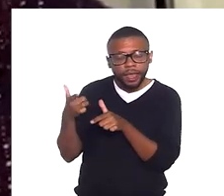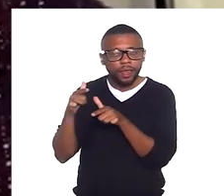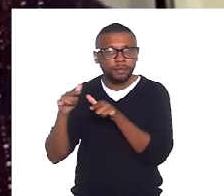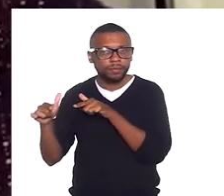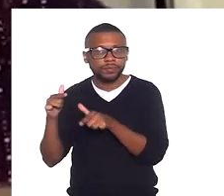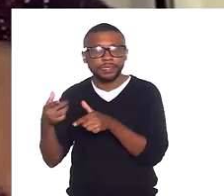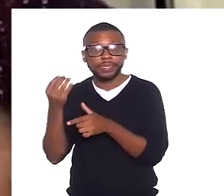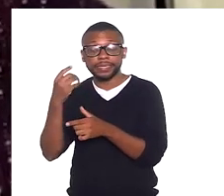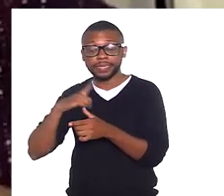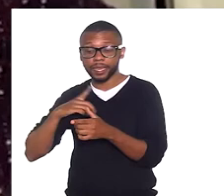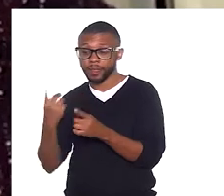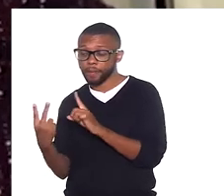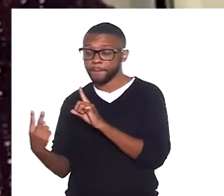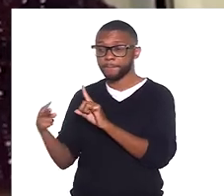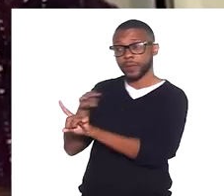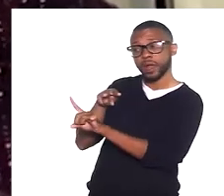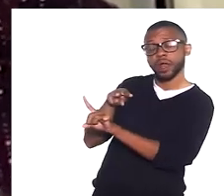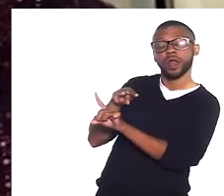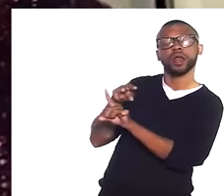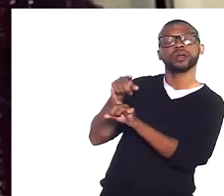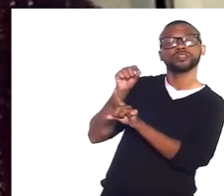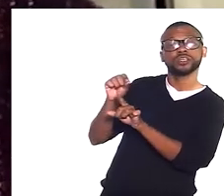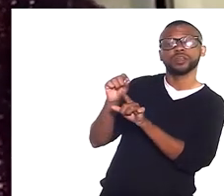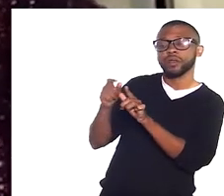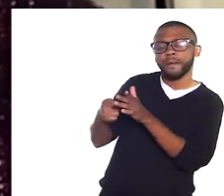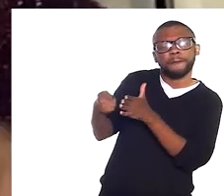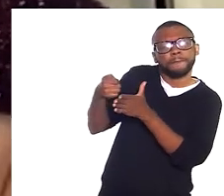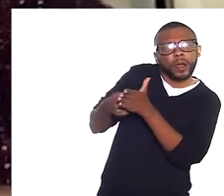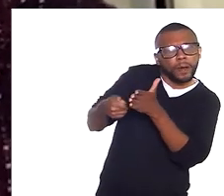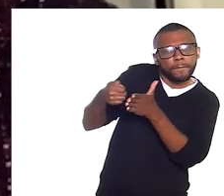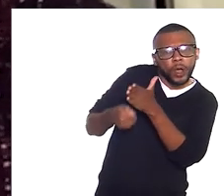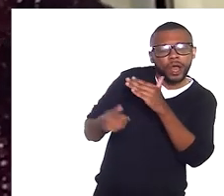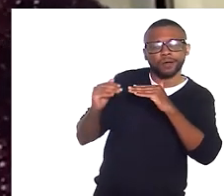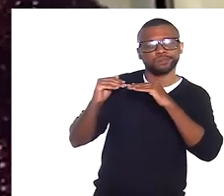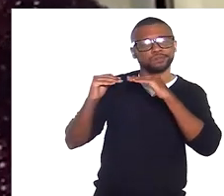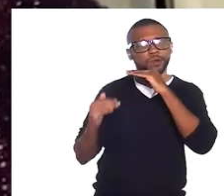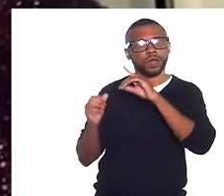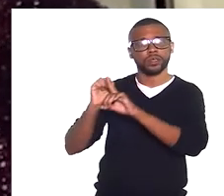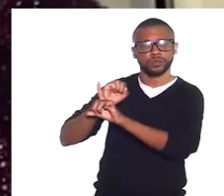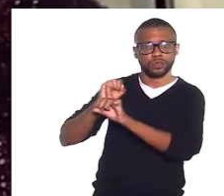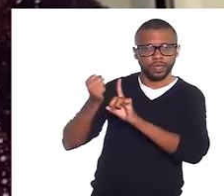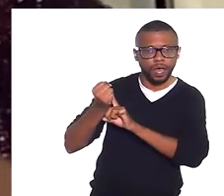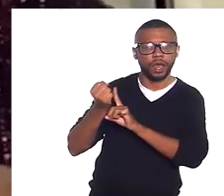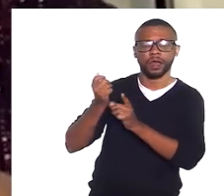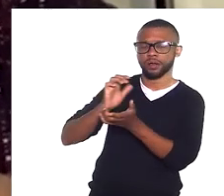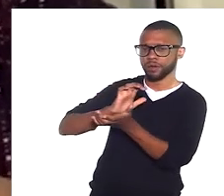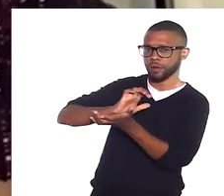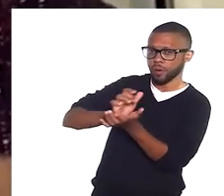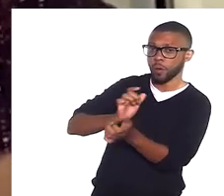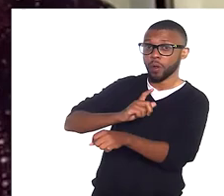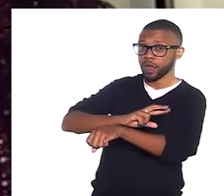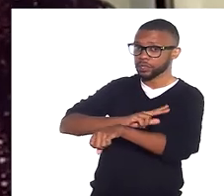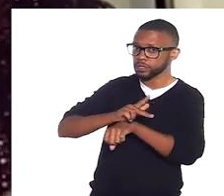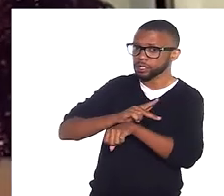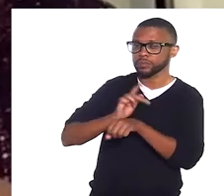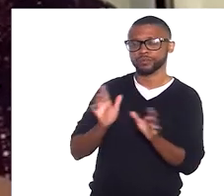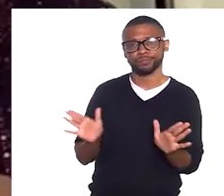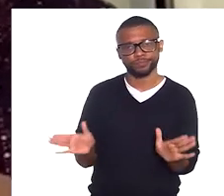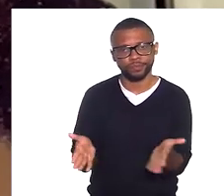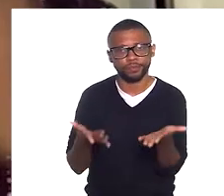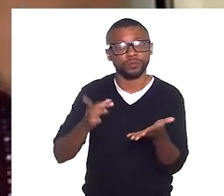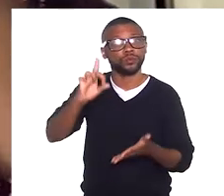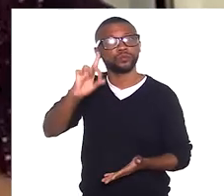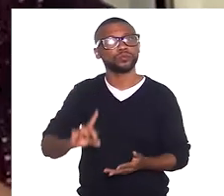que você quer fazer, incluir uma perspectiva de enfrentamento ao racismo, de enfrentamento às desigualdades e de promoção dos direitos